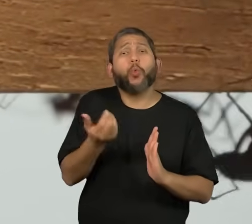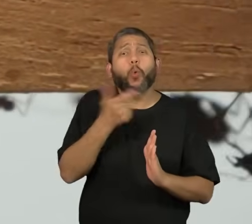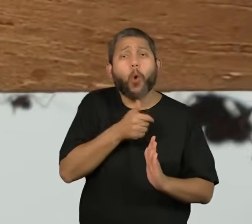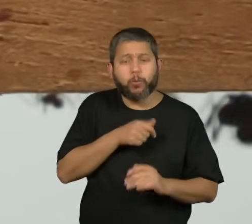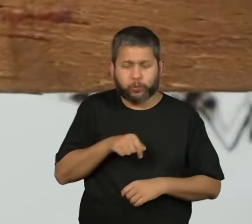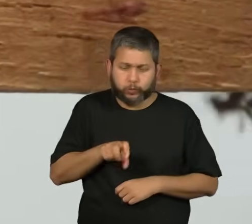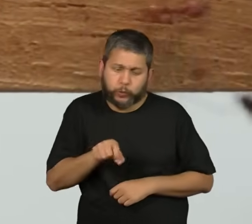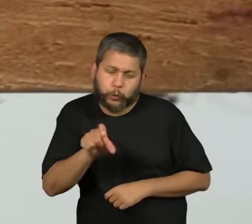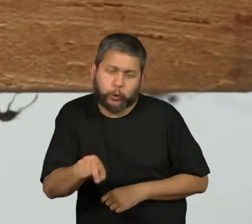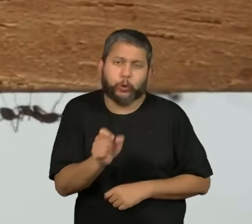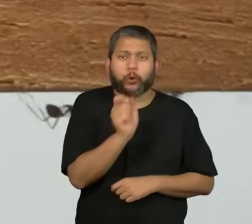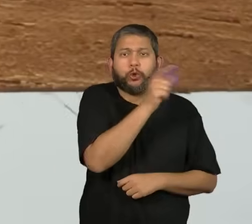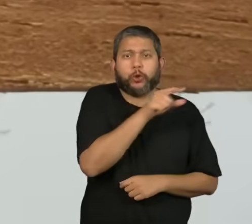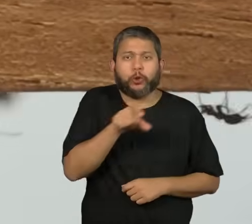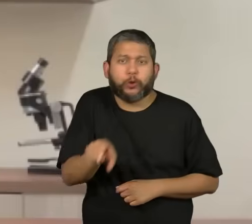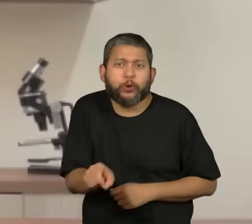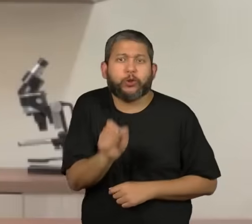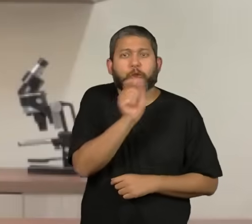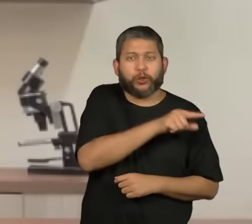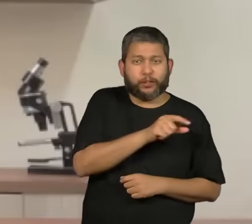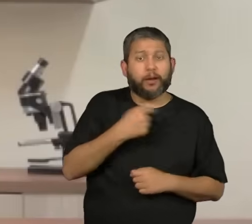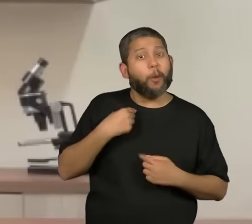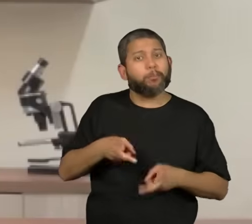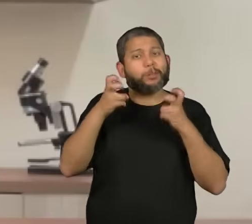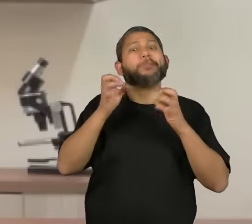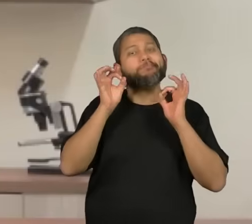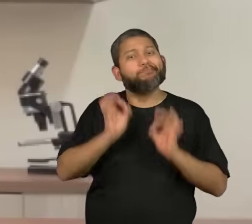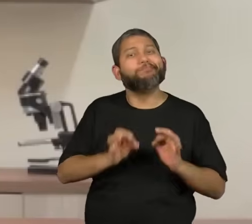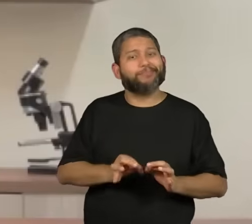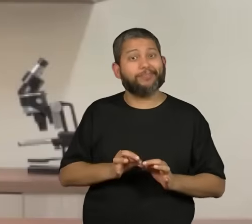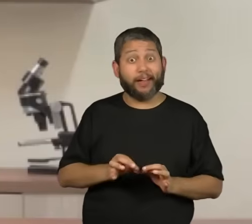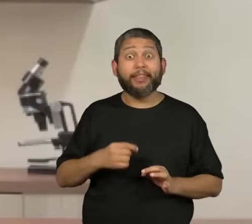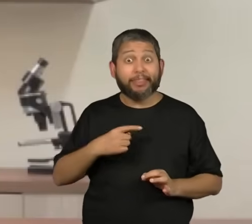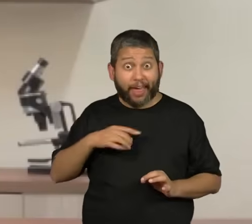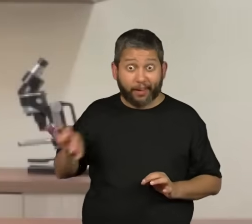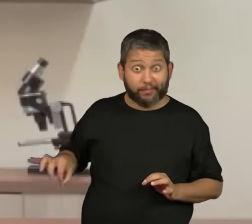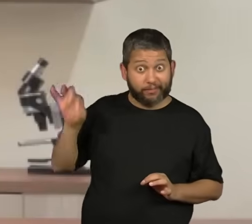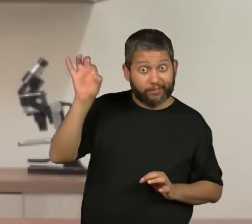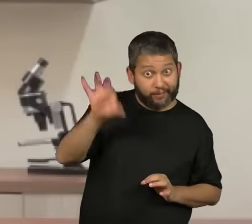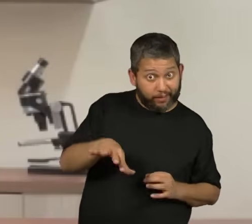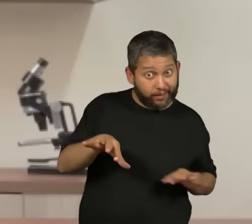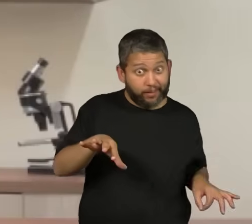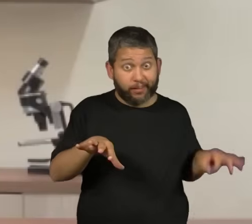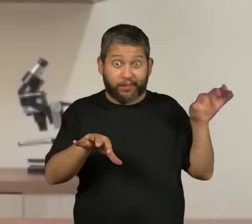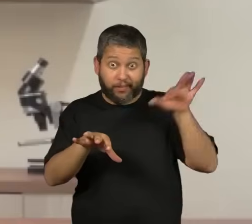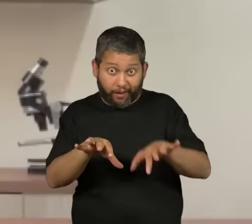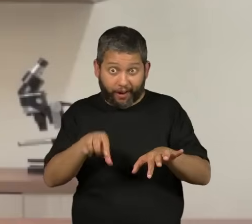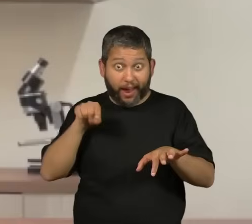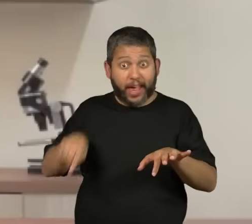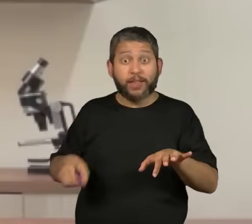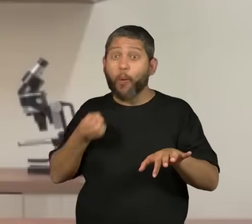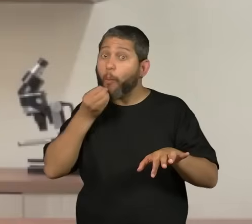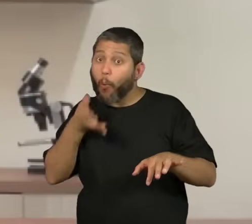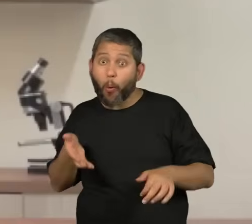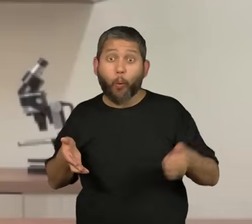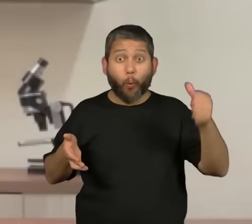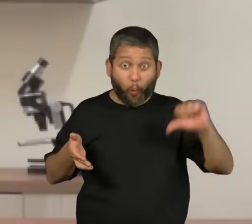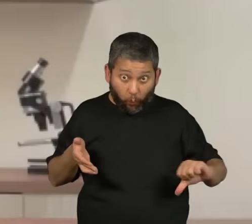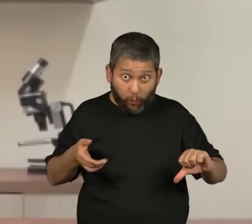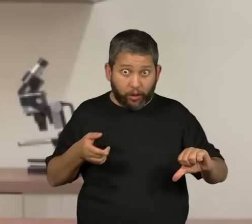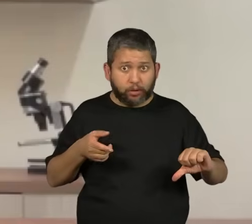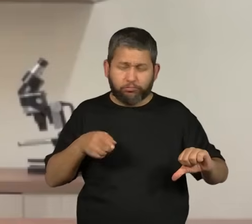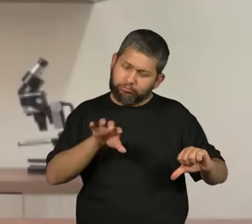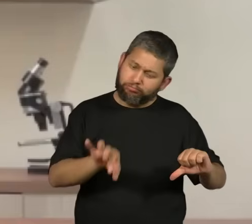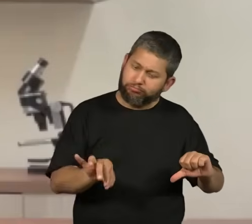O resultado principal é que realmente as formigas reconhecem os diferentes fungos e elas tendem a eliminar mais rapidamente esses organismos